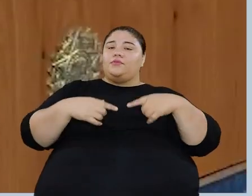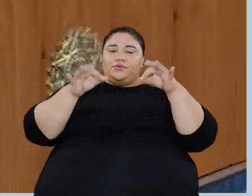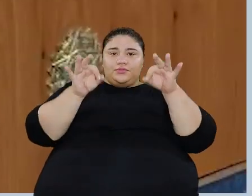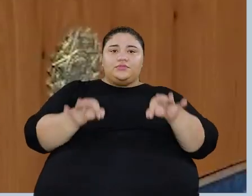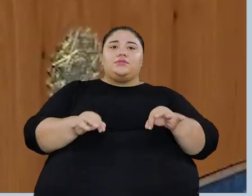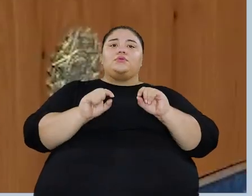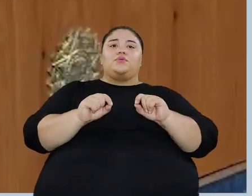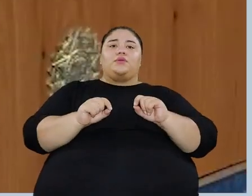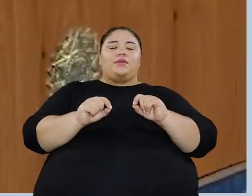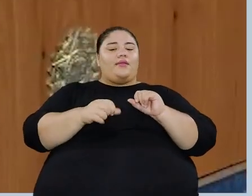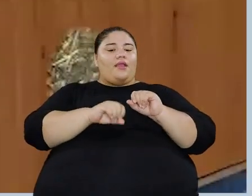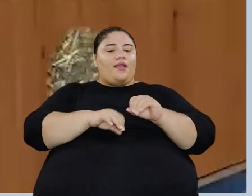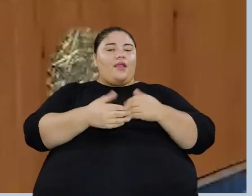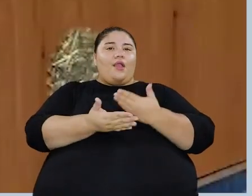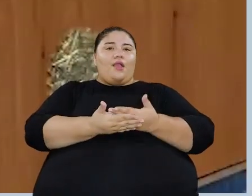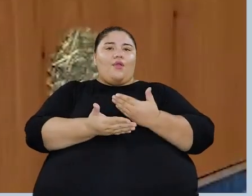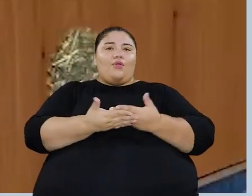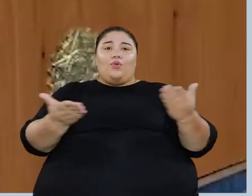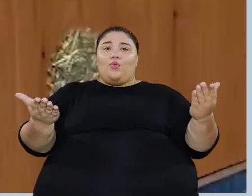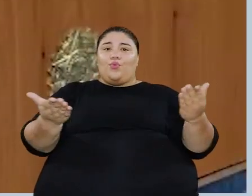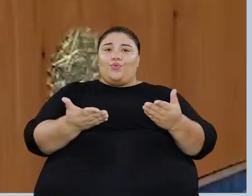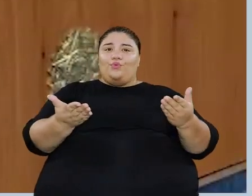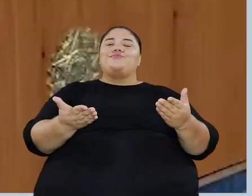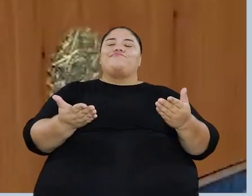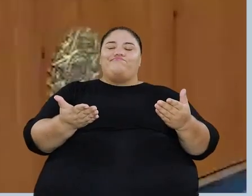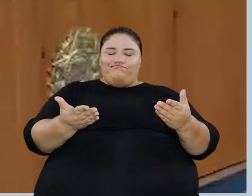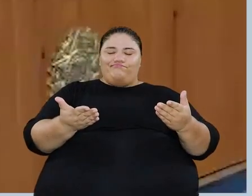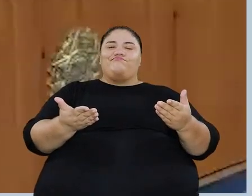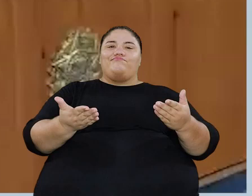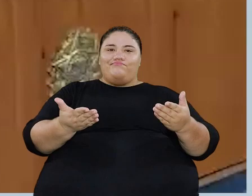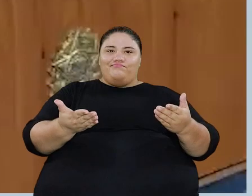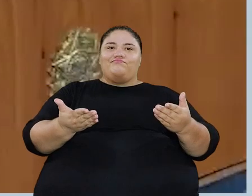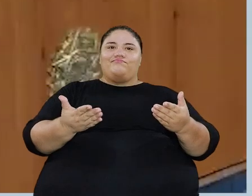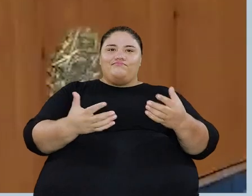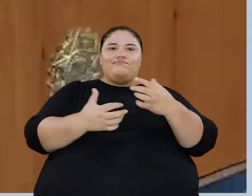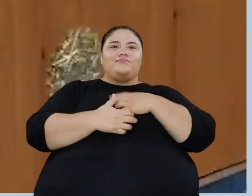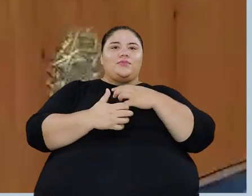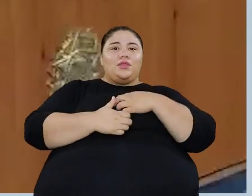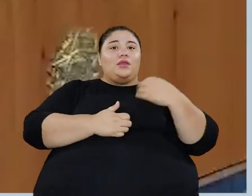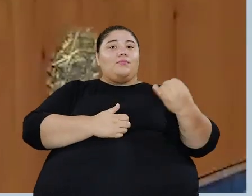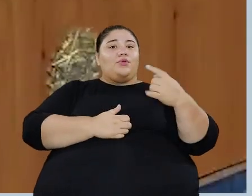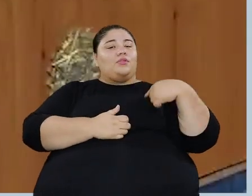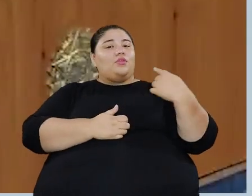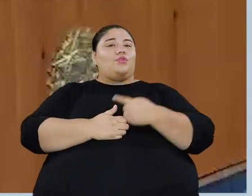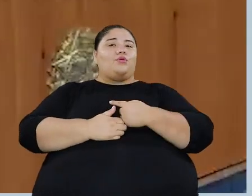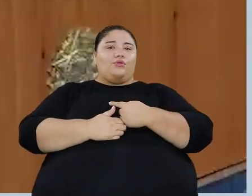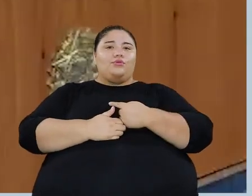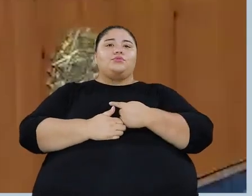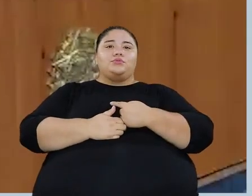Eu tenho certeza que a aula de hoje ela foi muito importante